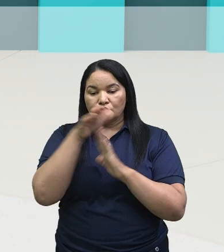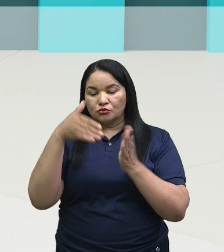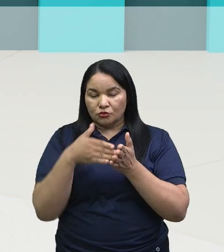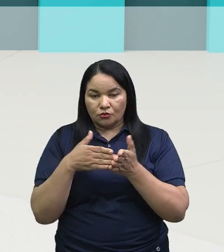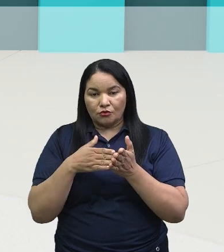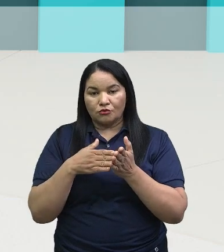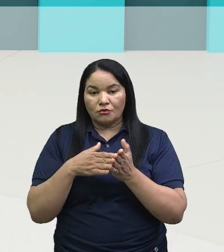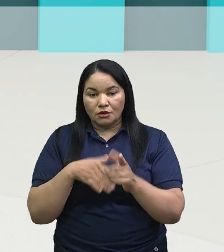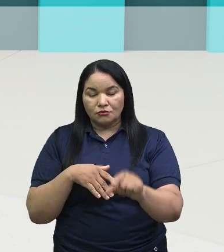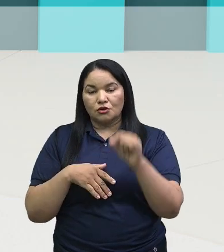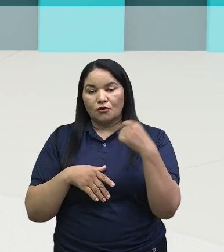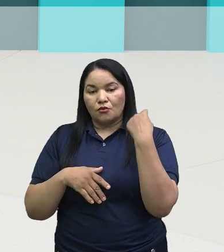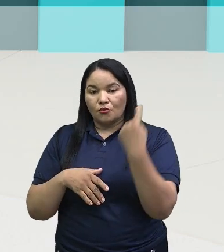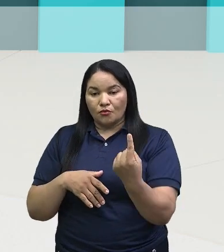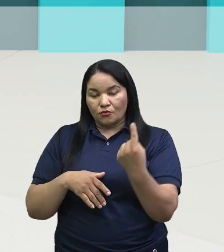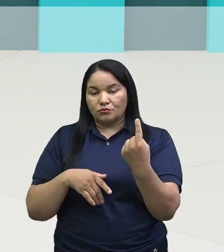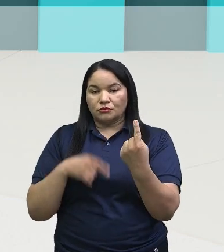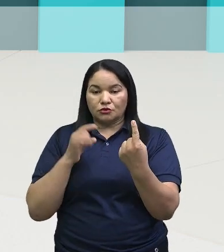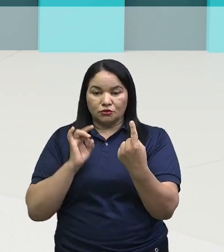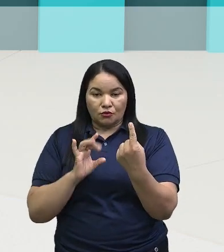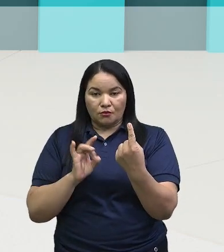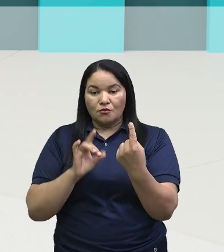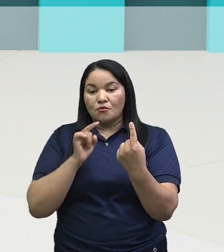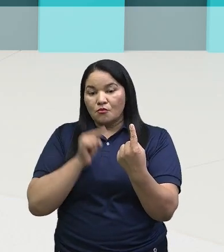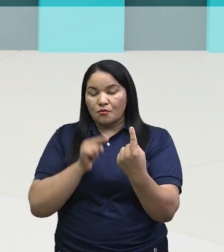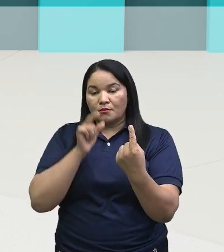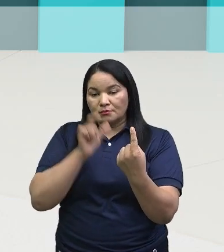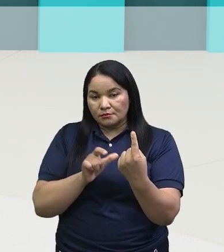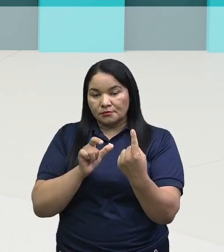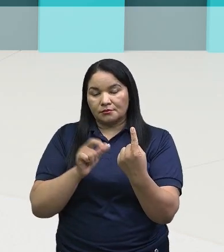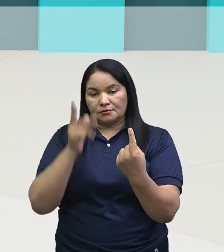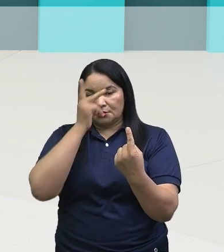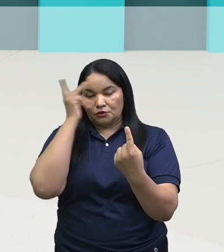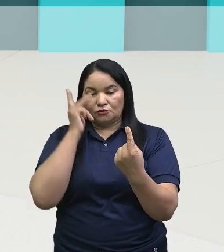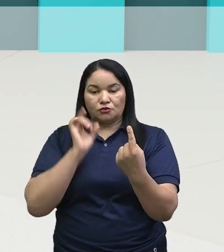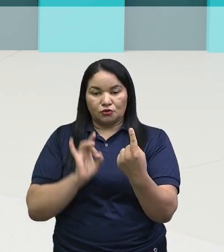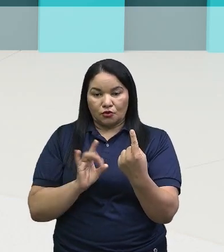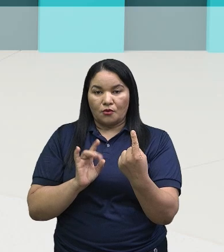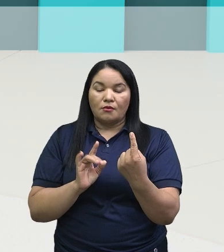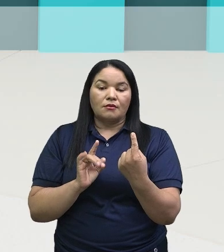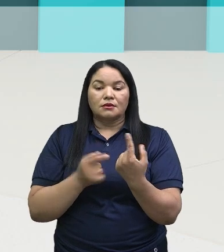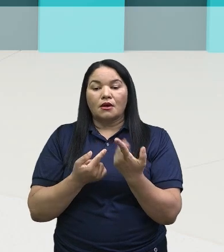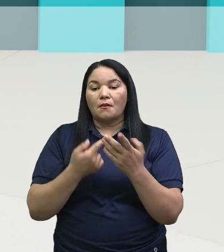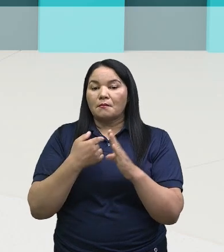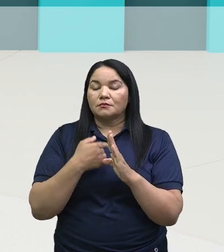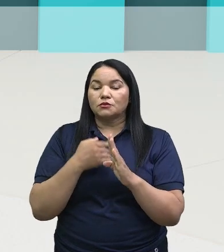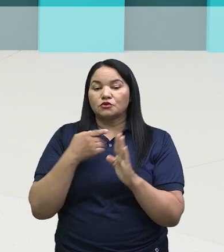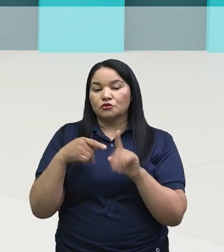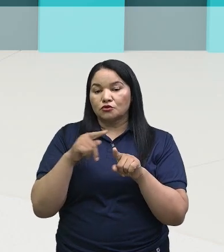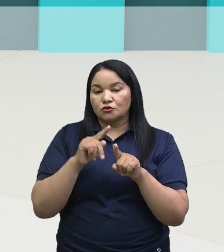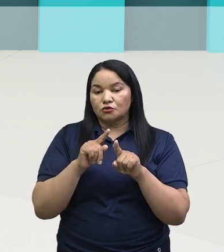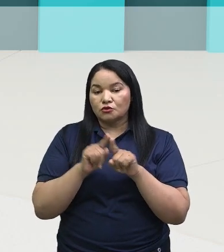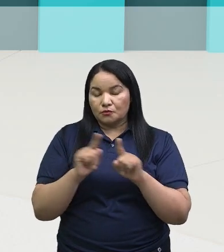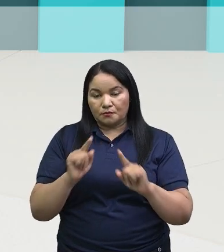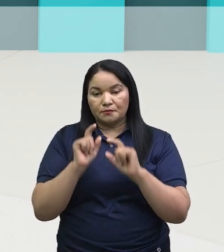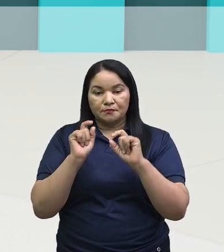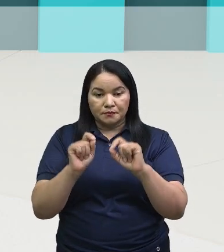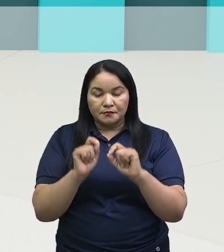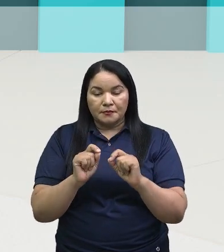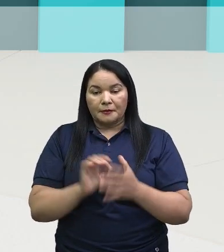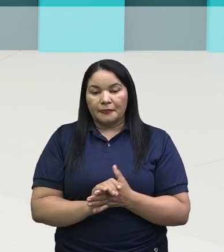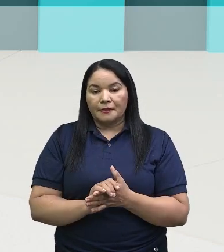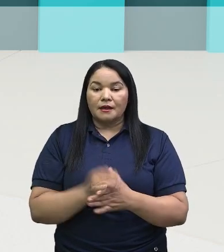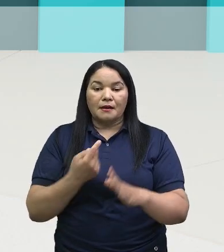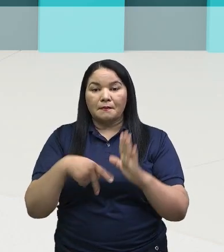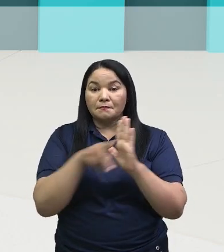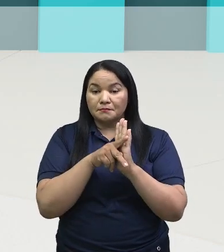falando especificamente de uma pessoa. Eu estou restringindo, eu estou particularizando, ok? E veja